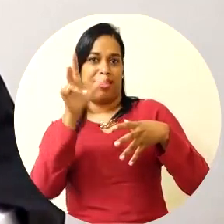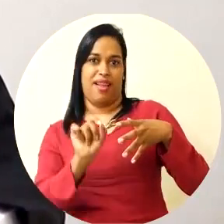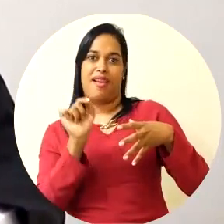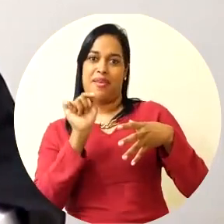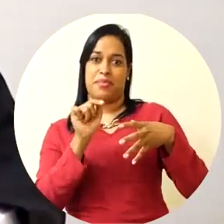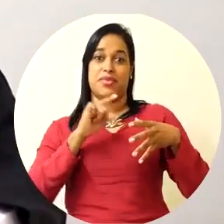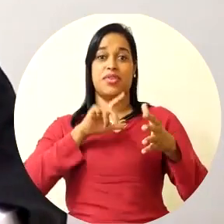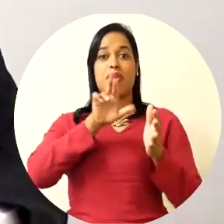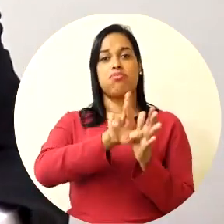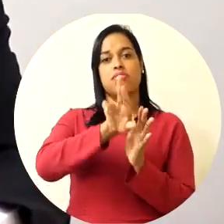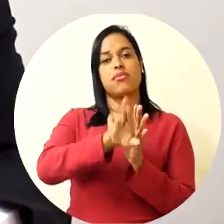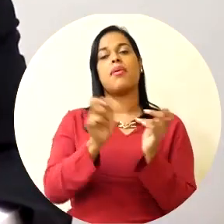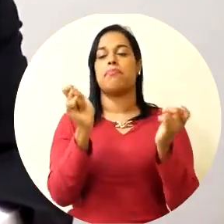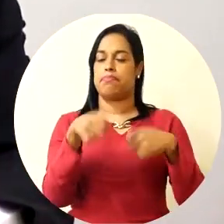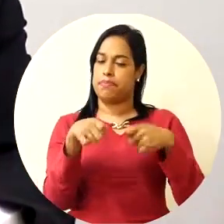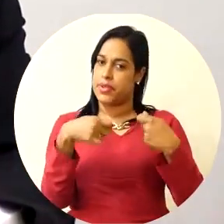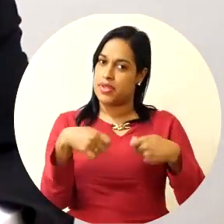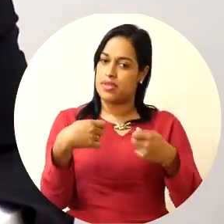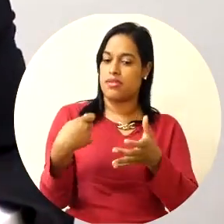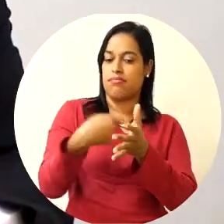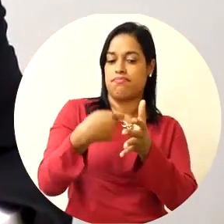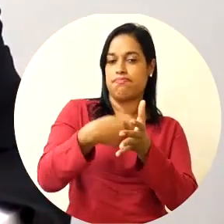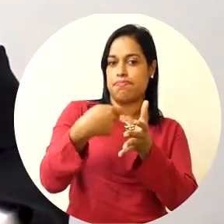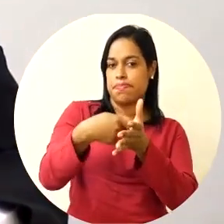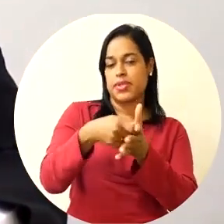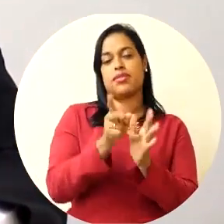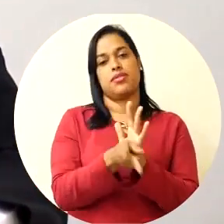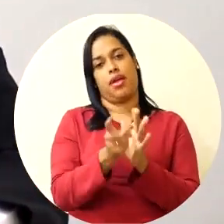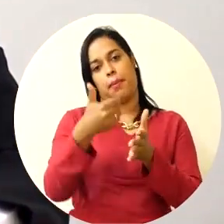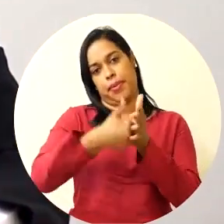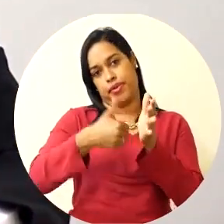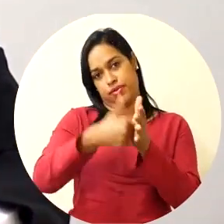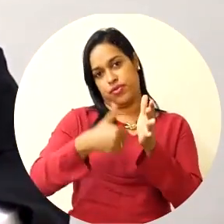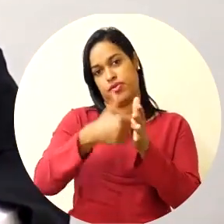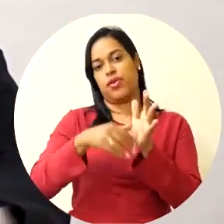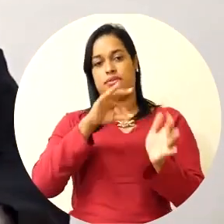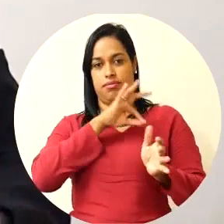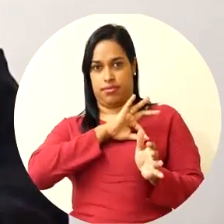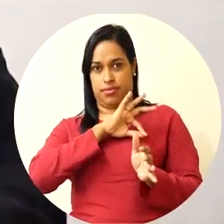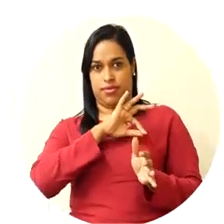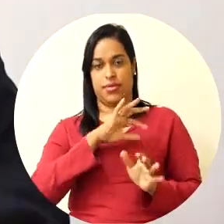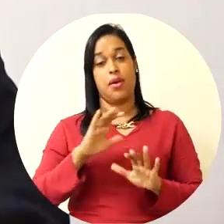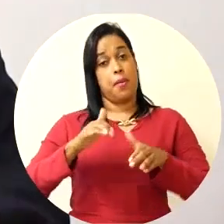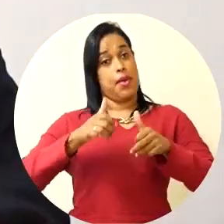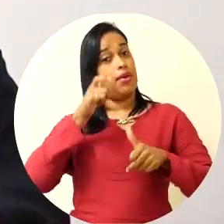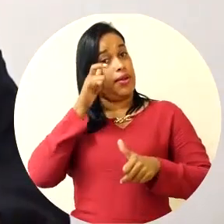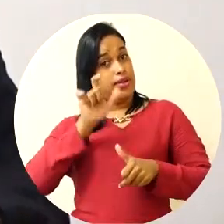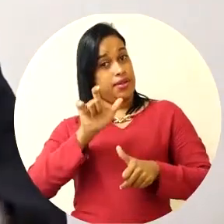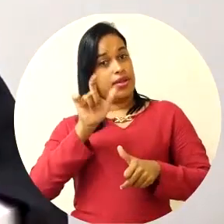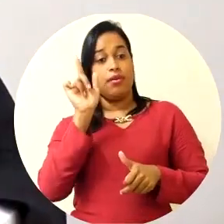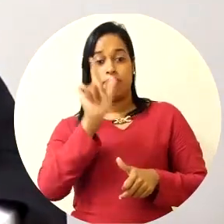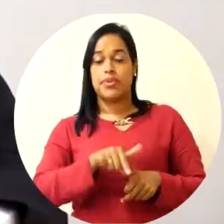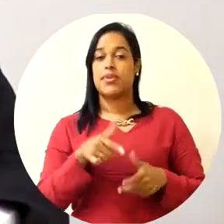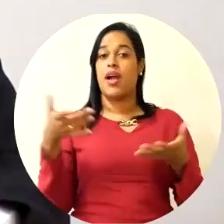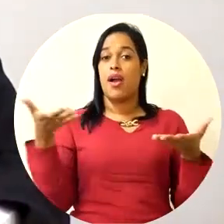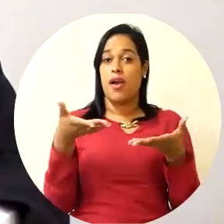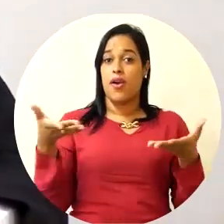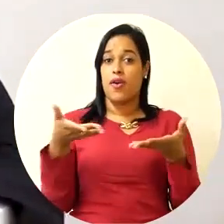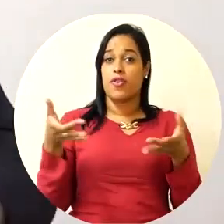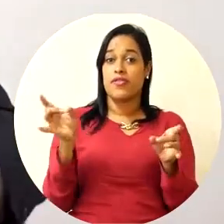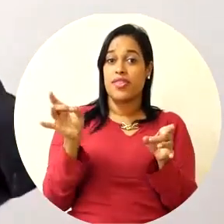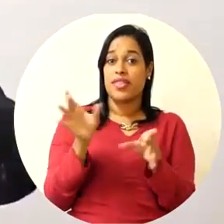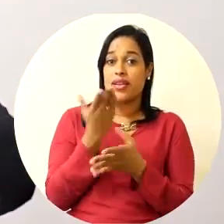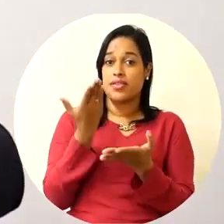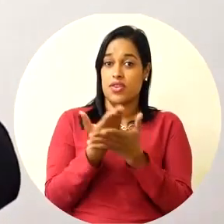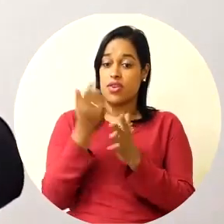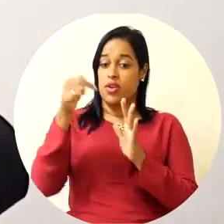é a ideia. Por isso que deve ser mantida a contribuição sindical, no melhor interesse. Pronto, diante disso,